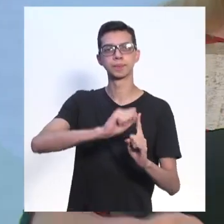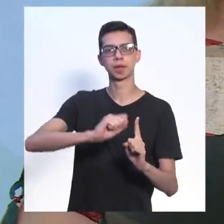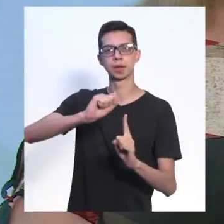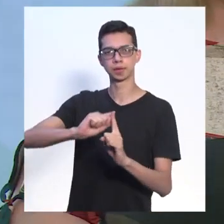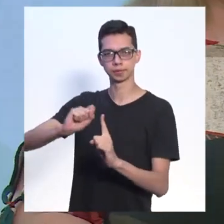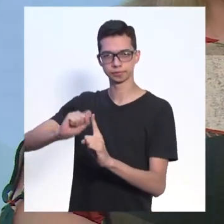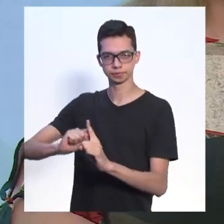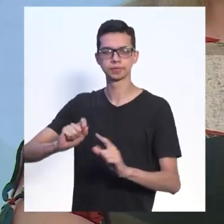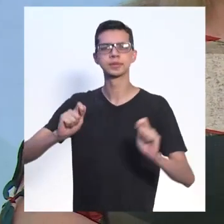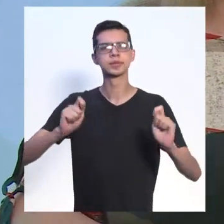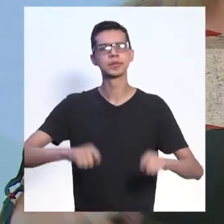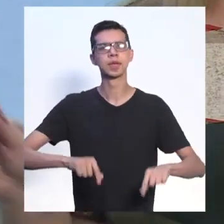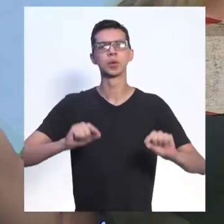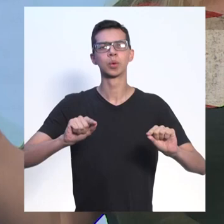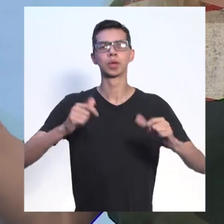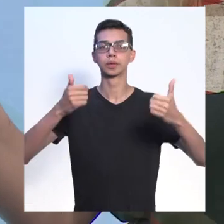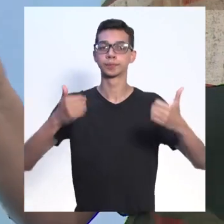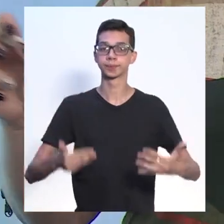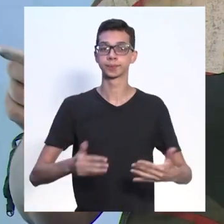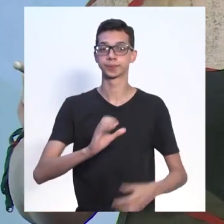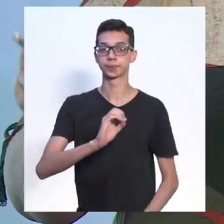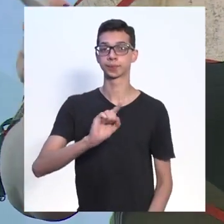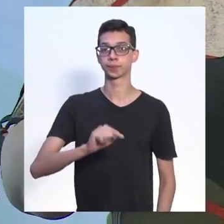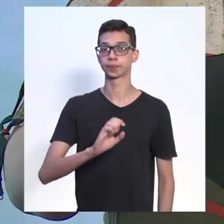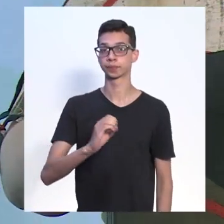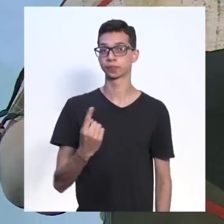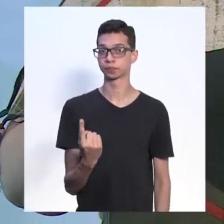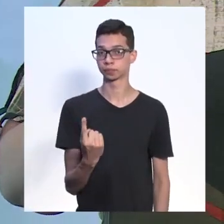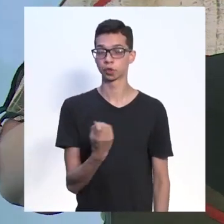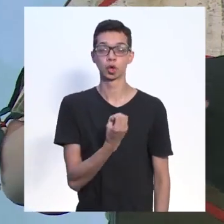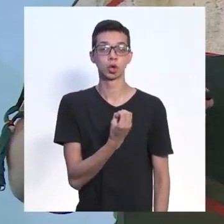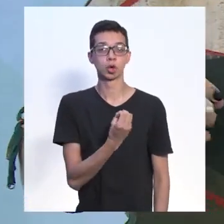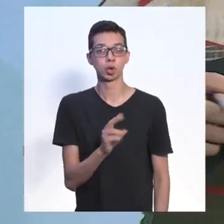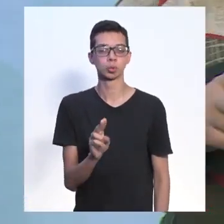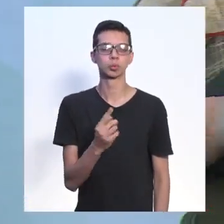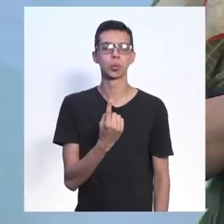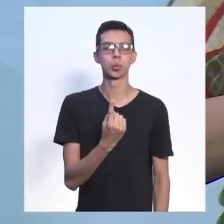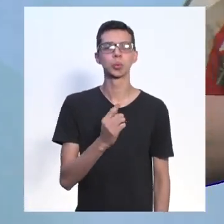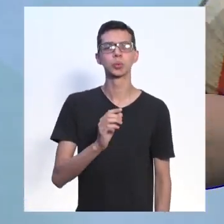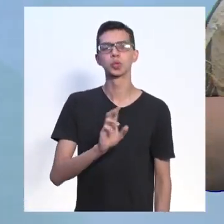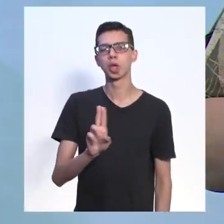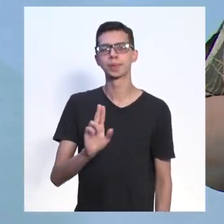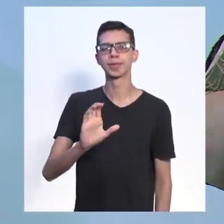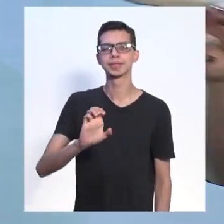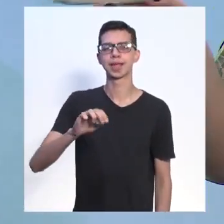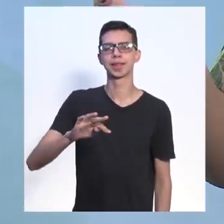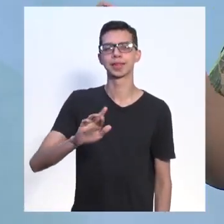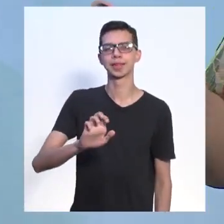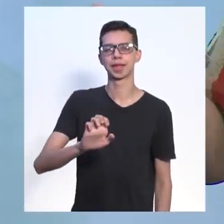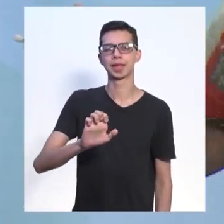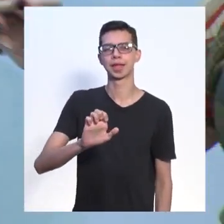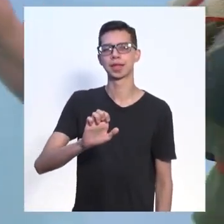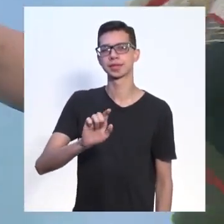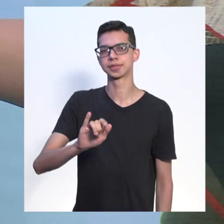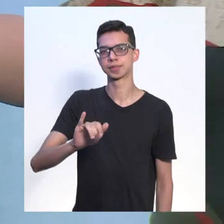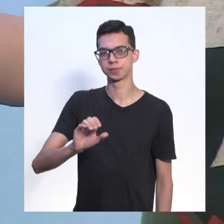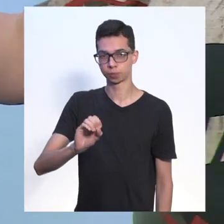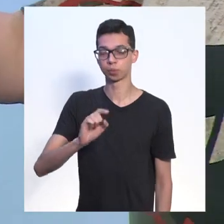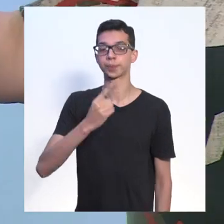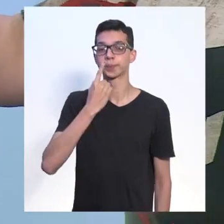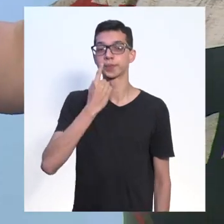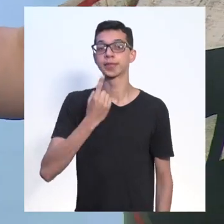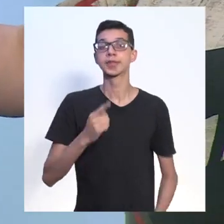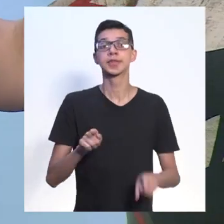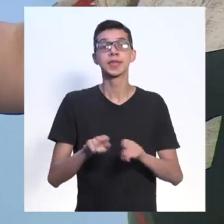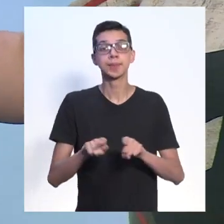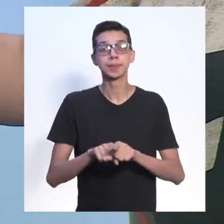eu posso representar na forma decimal 0,01 ou 1 centésimo. Ele trouxe o tempo, que ó,